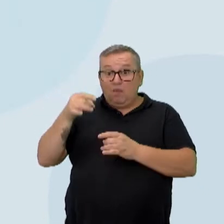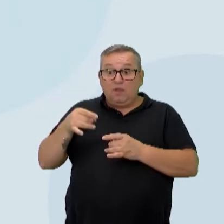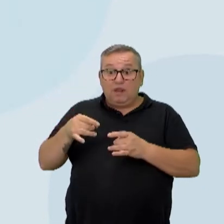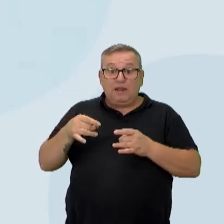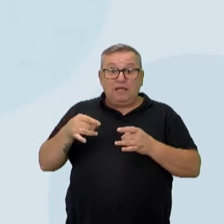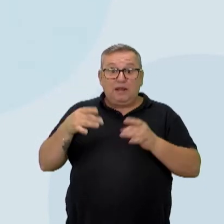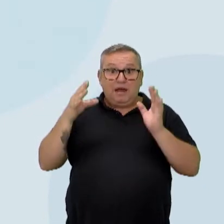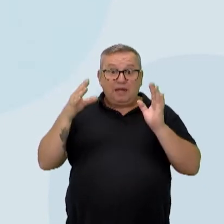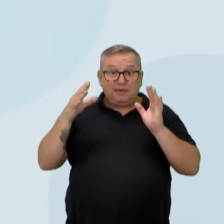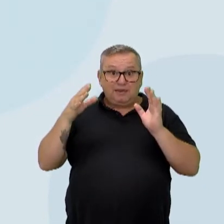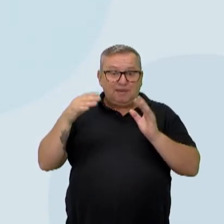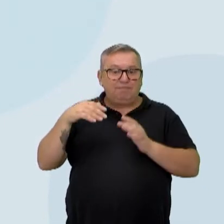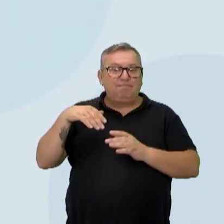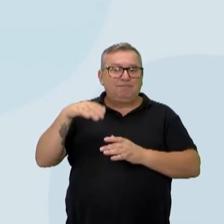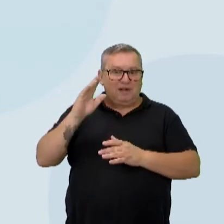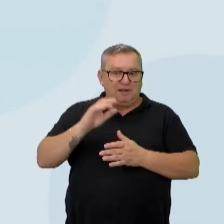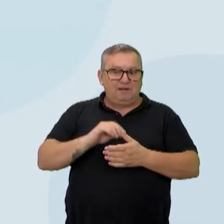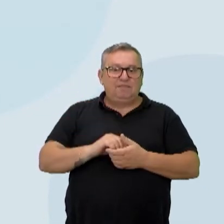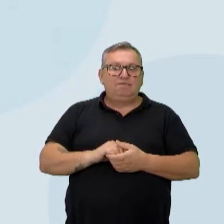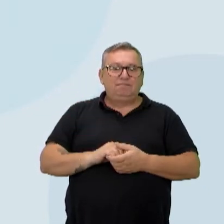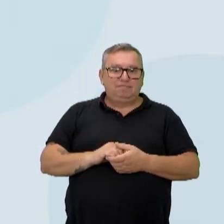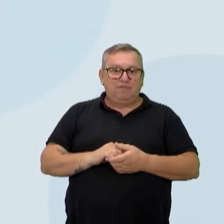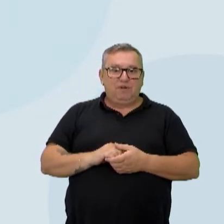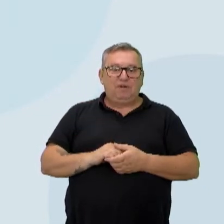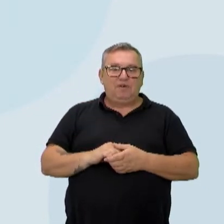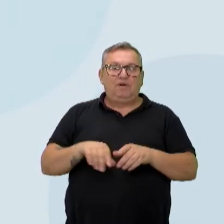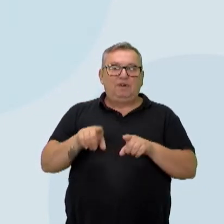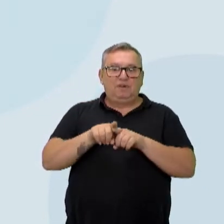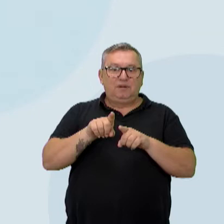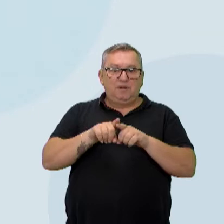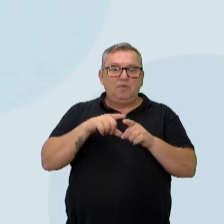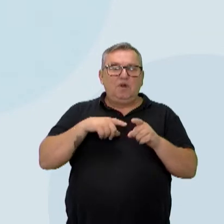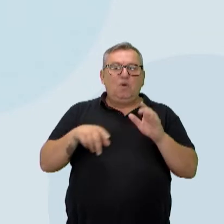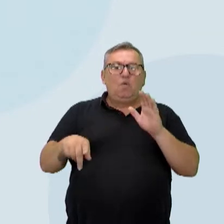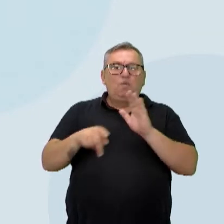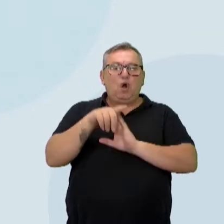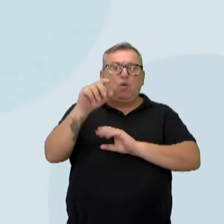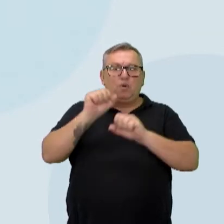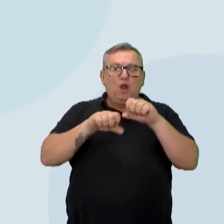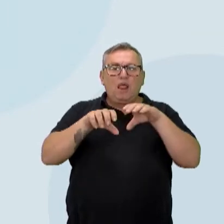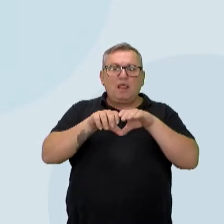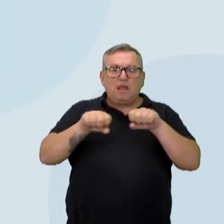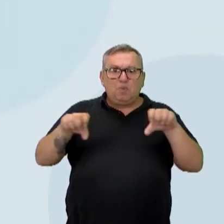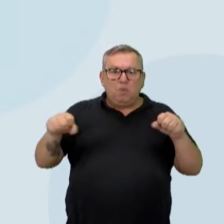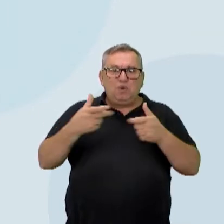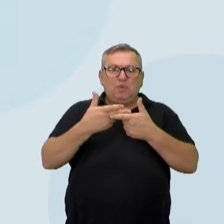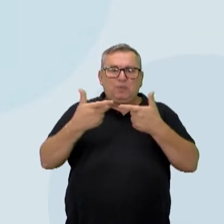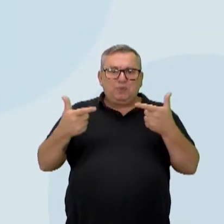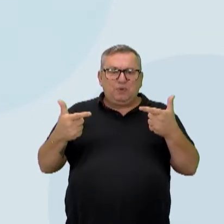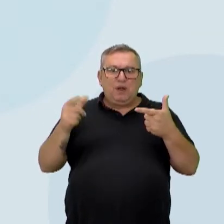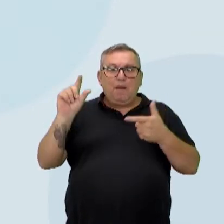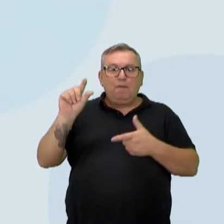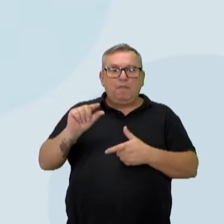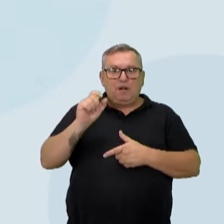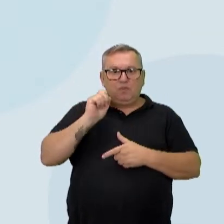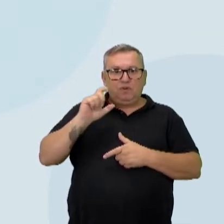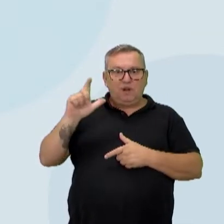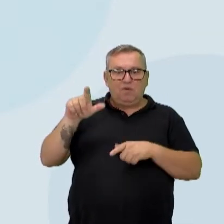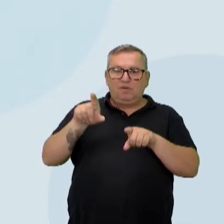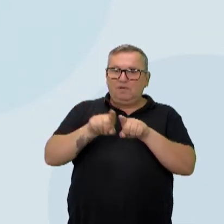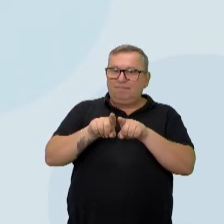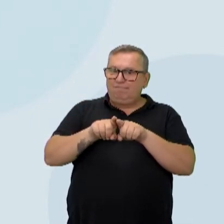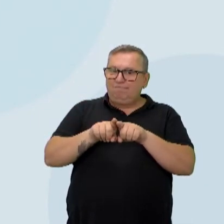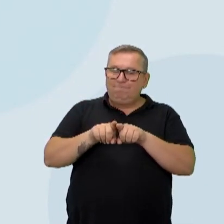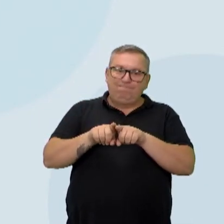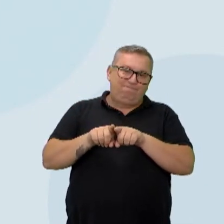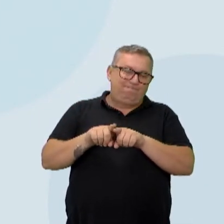mais. Pense nisso, tá bom? E os processados industrialmente também a colocar menos sal, o que também não é uma